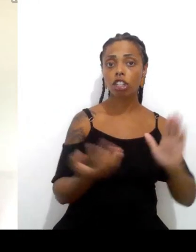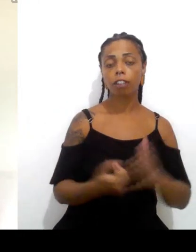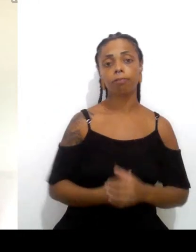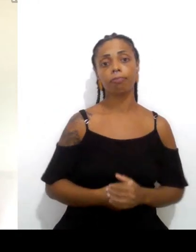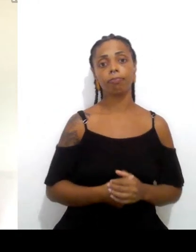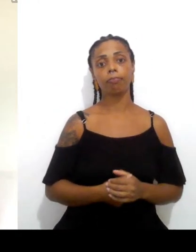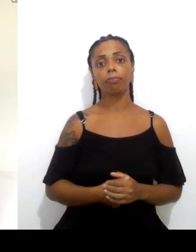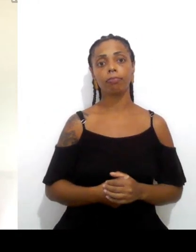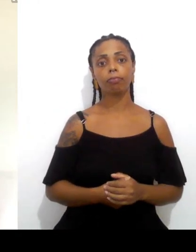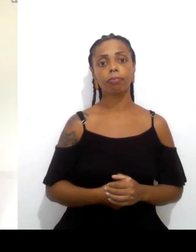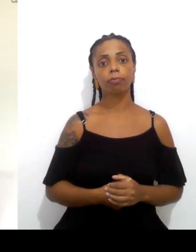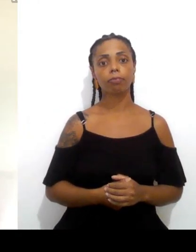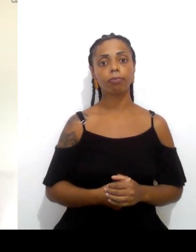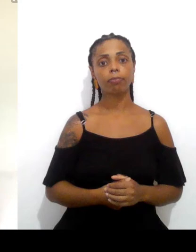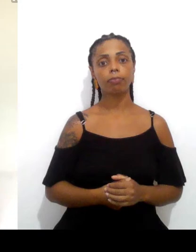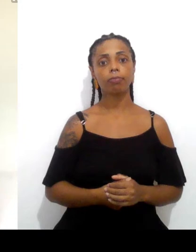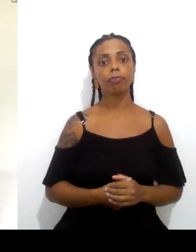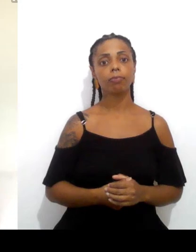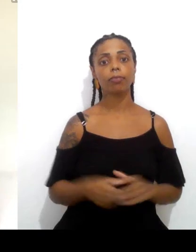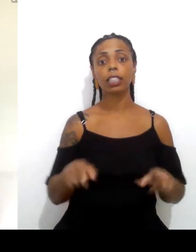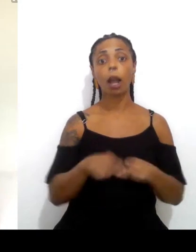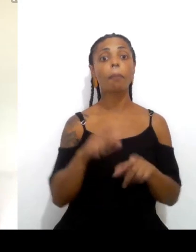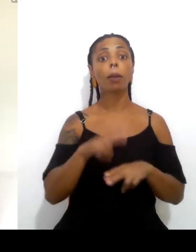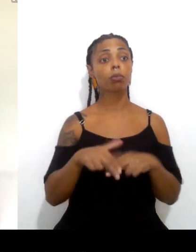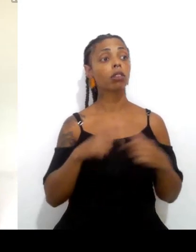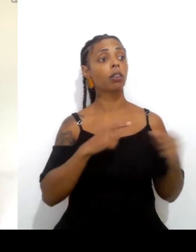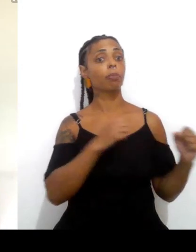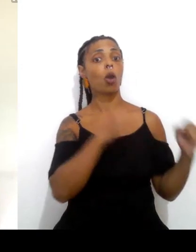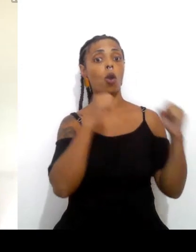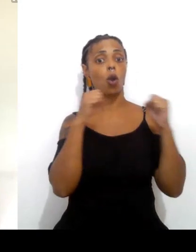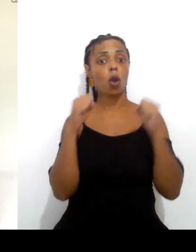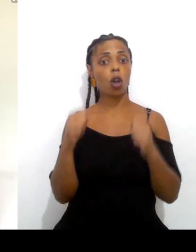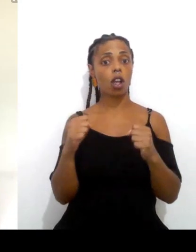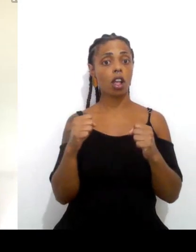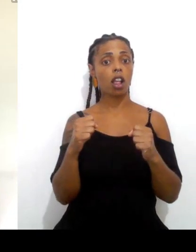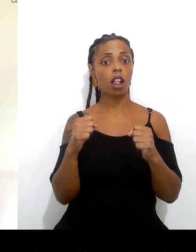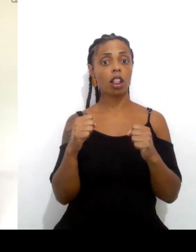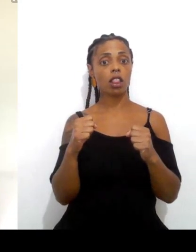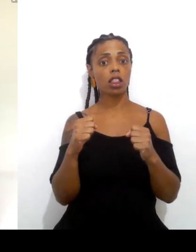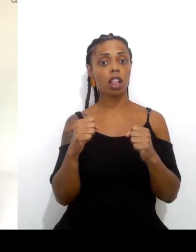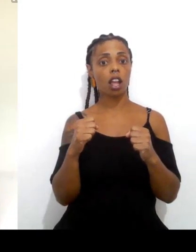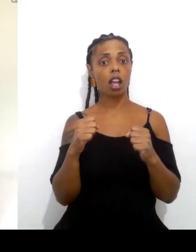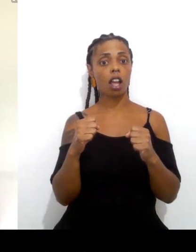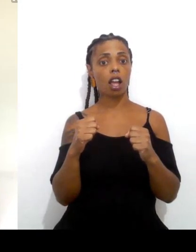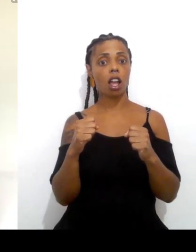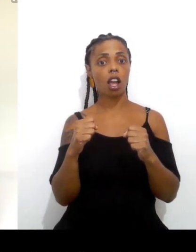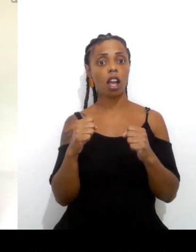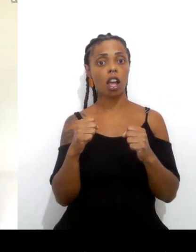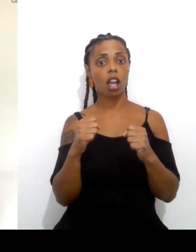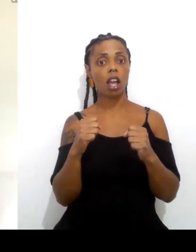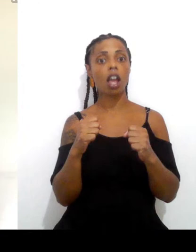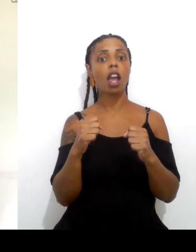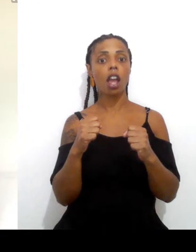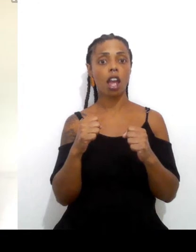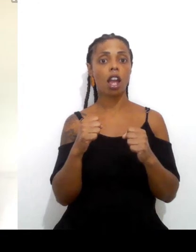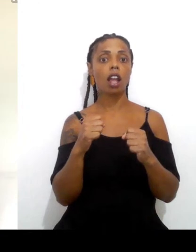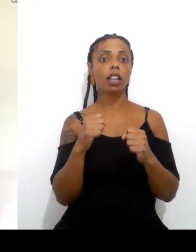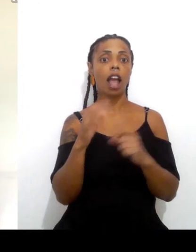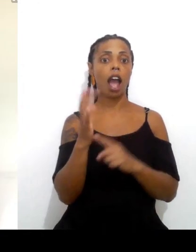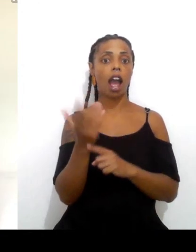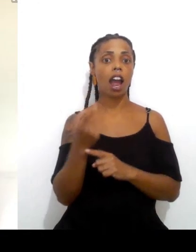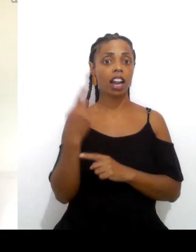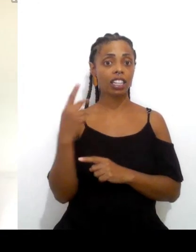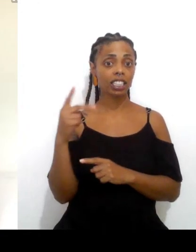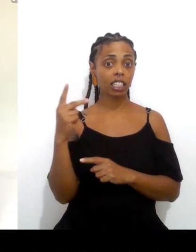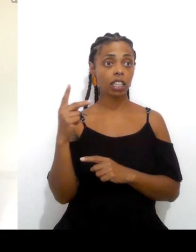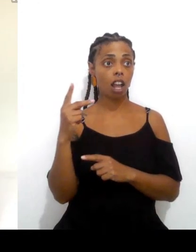por sua condição de poder institucionalizado de sua arte nos